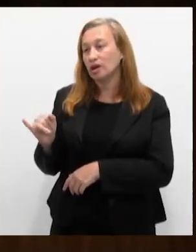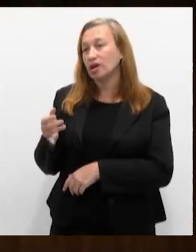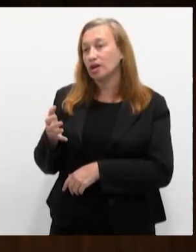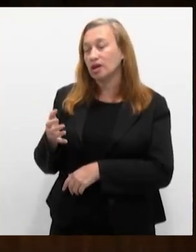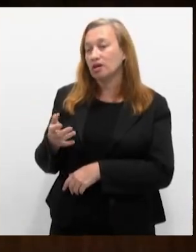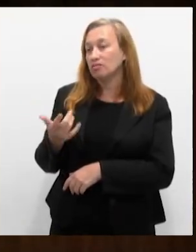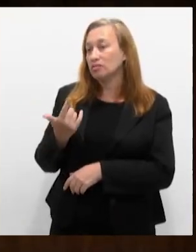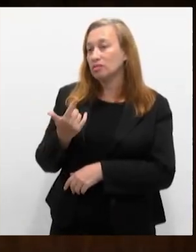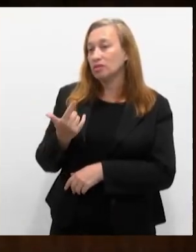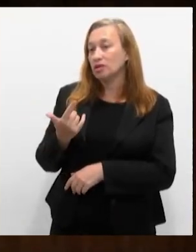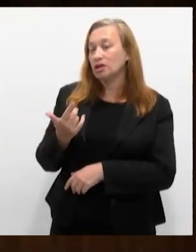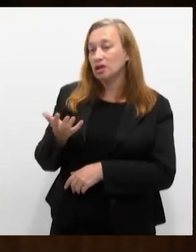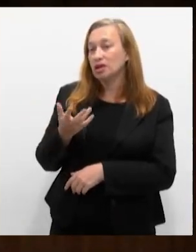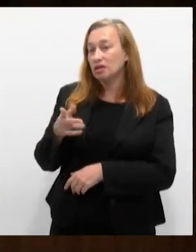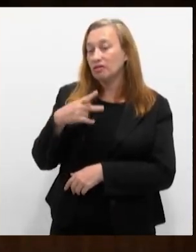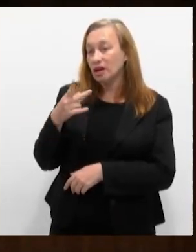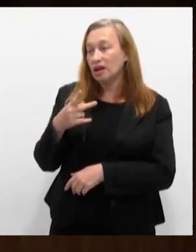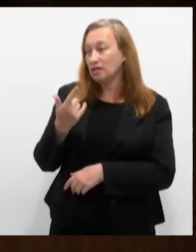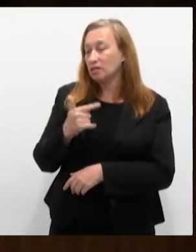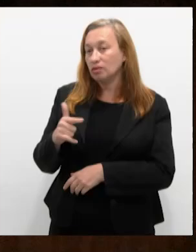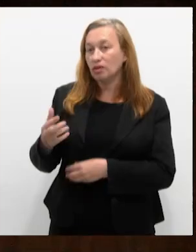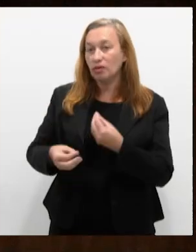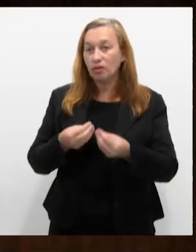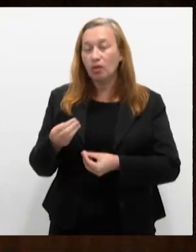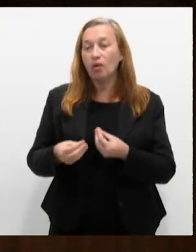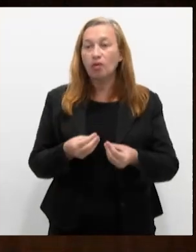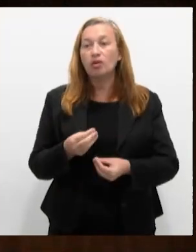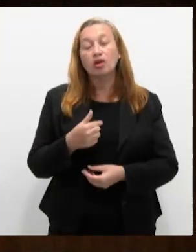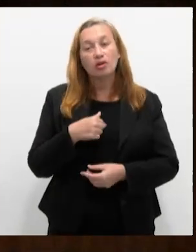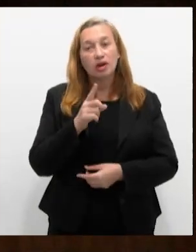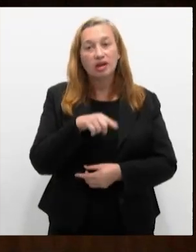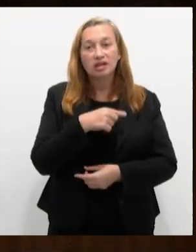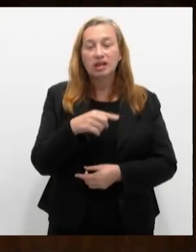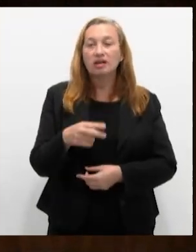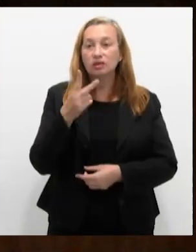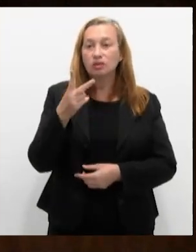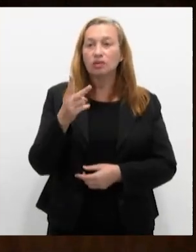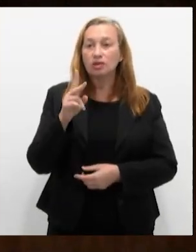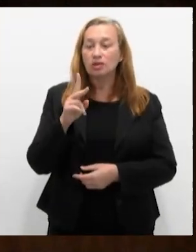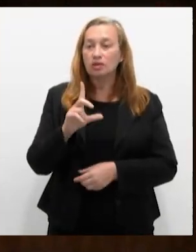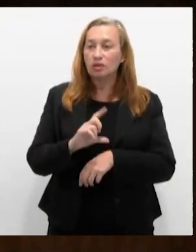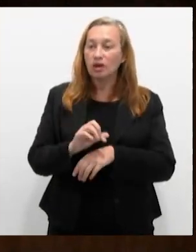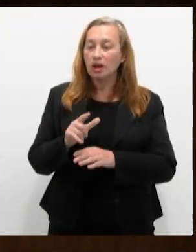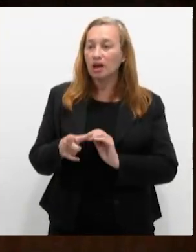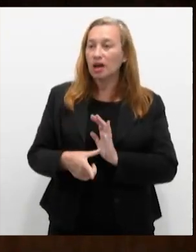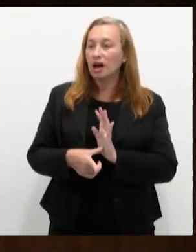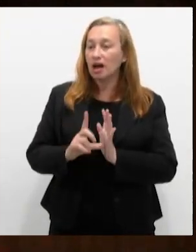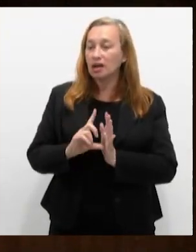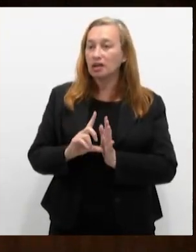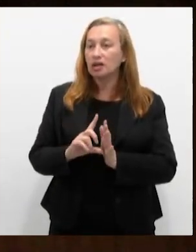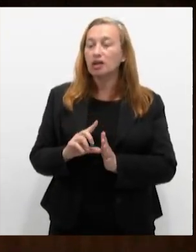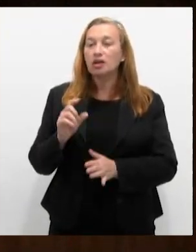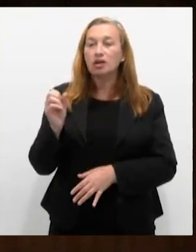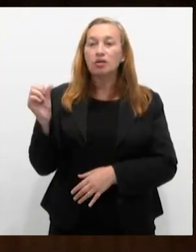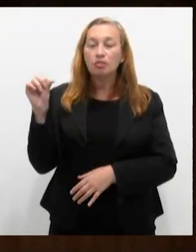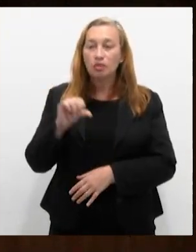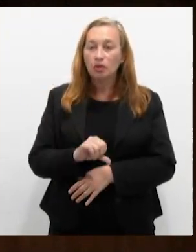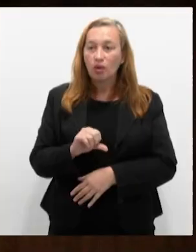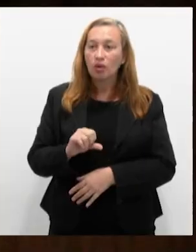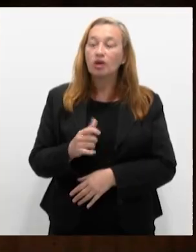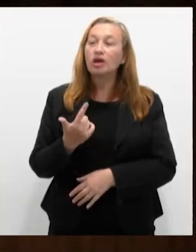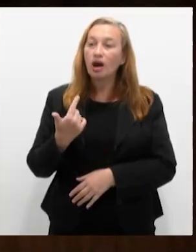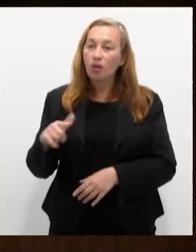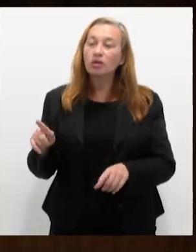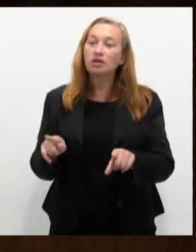banheiro, não tinha... Exatamente, você veio. Foi cancelada 2 horas antes. Não, e o pior é que a outra que a gente marcou também